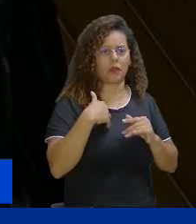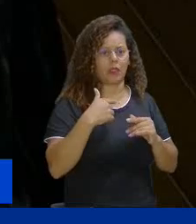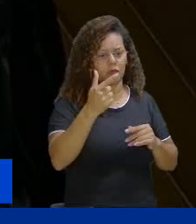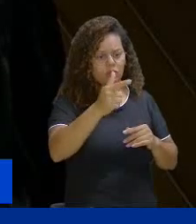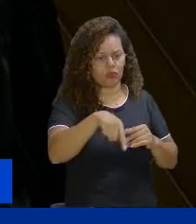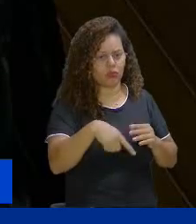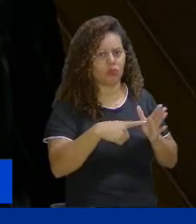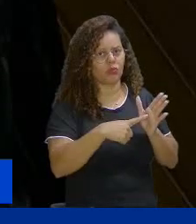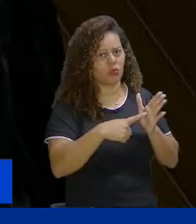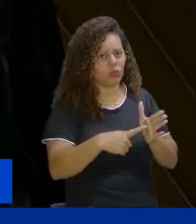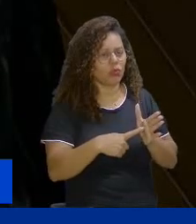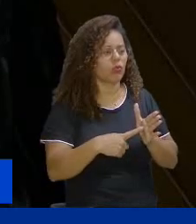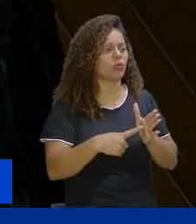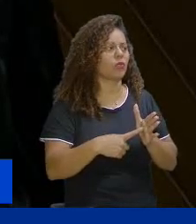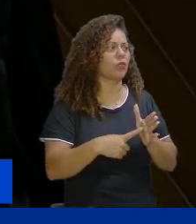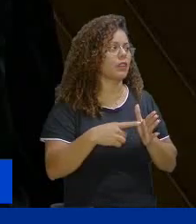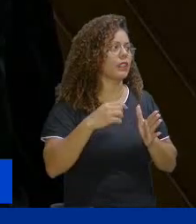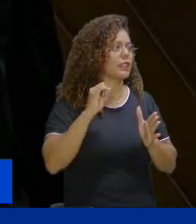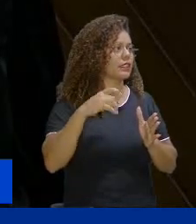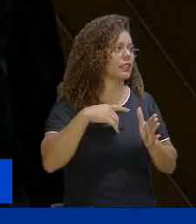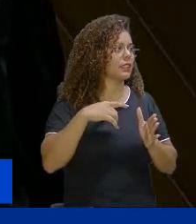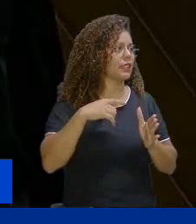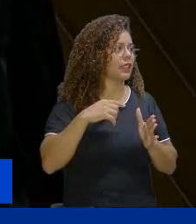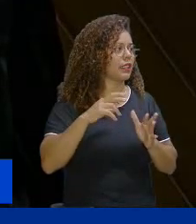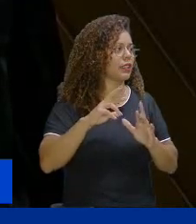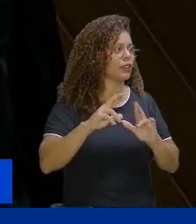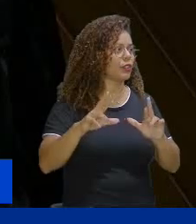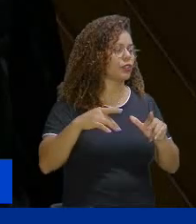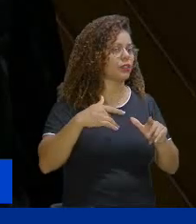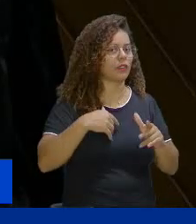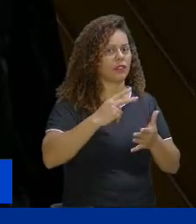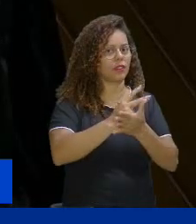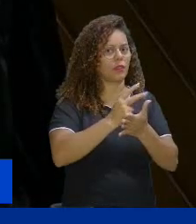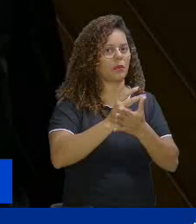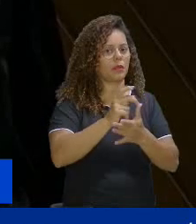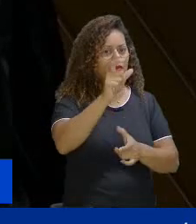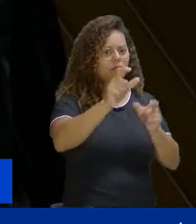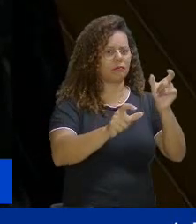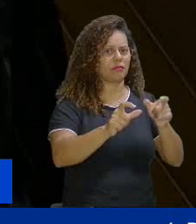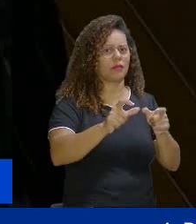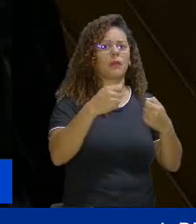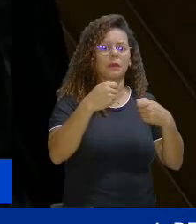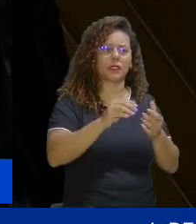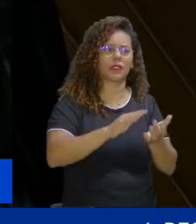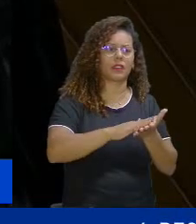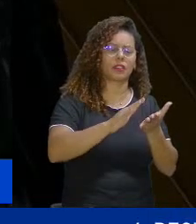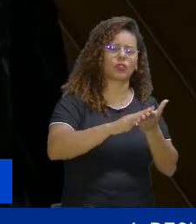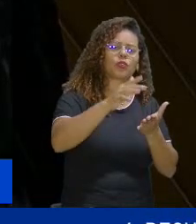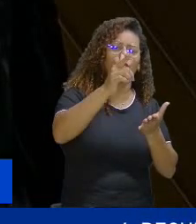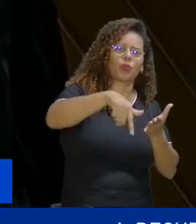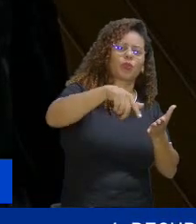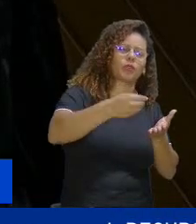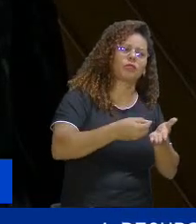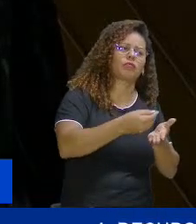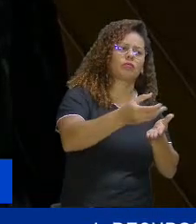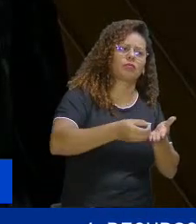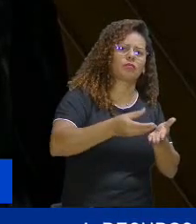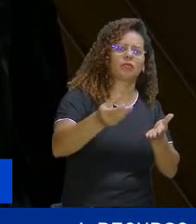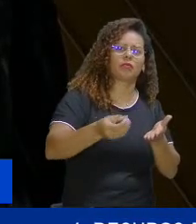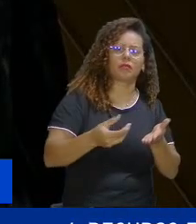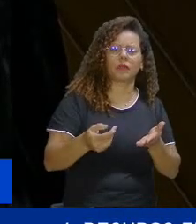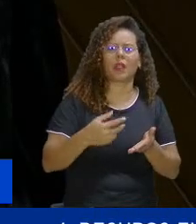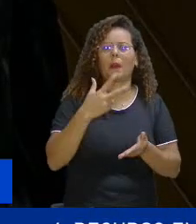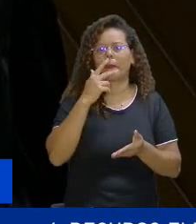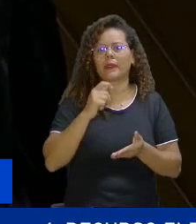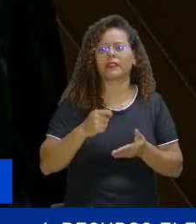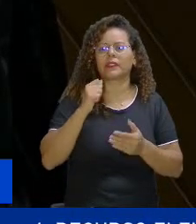vez o mesmo item em situações distintas para o mesmo eleitor. Tal prática, na verdade, pode ser plenamente vista como